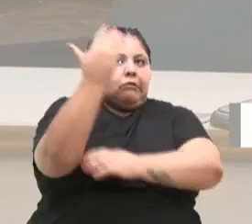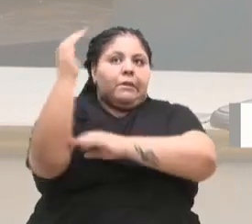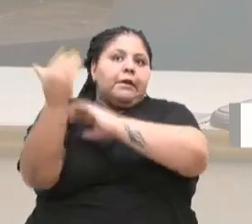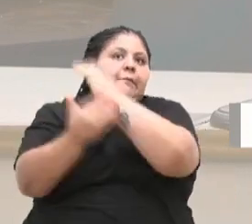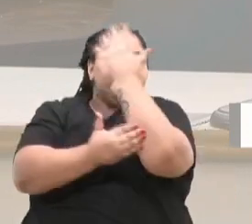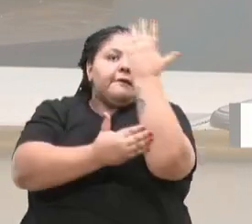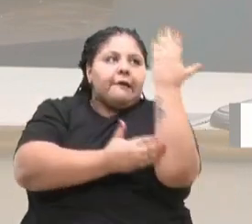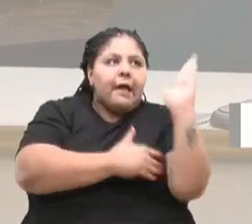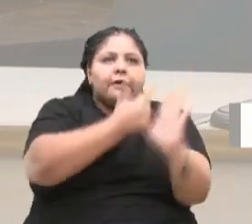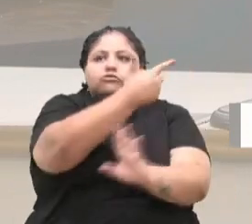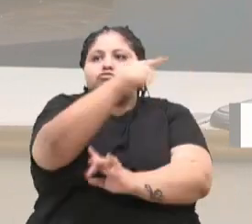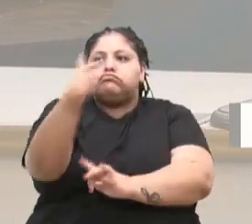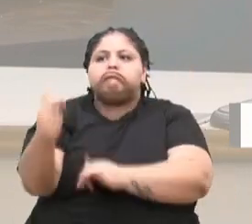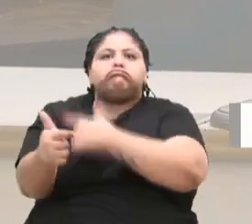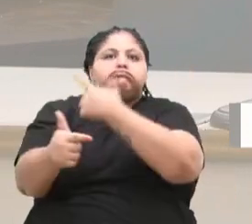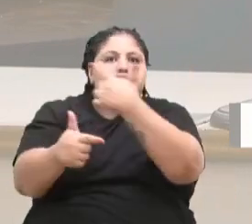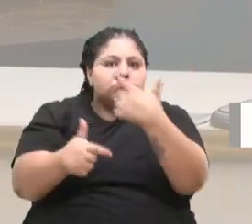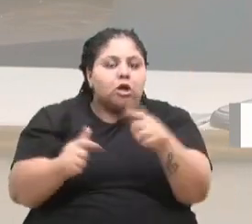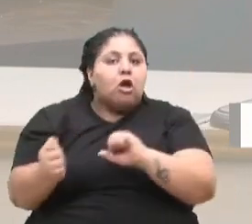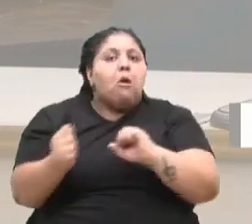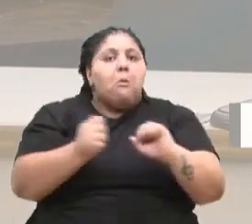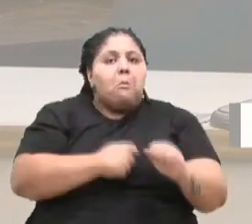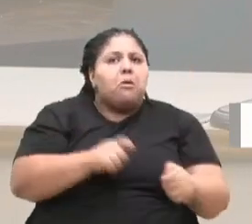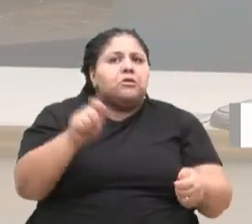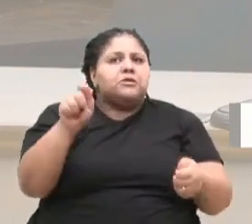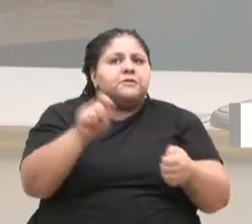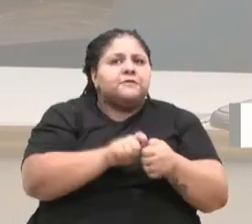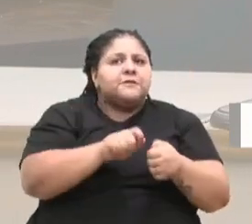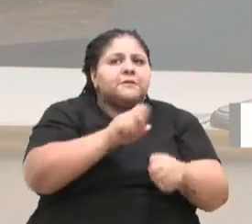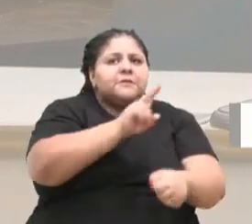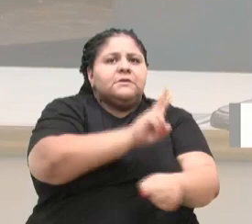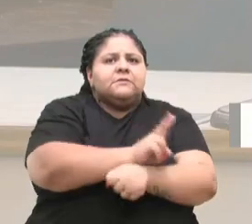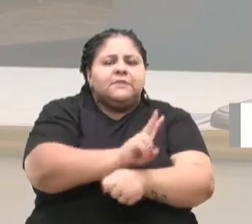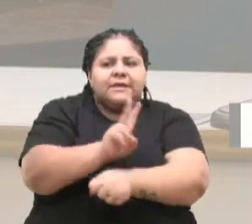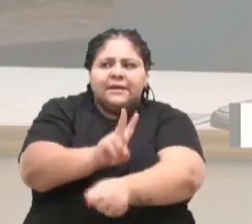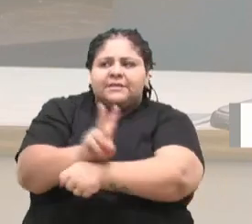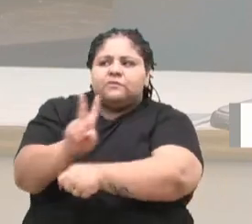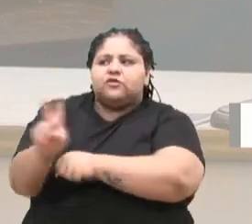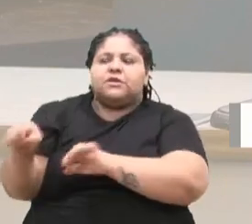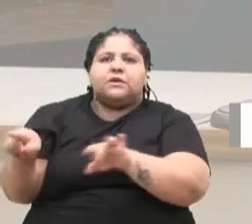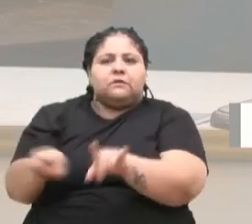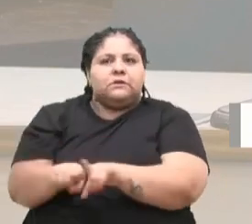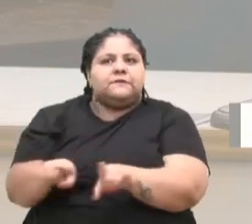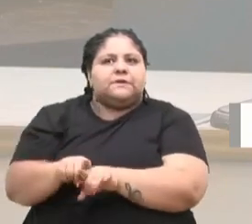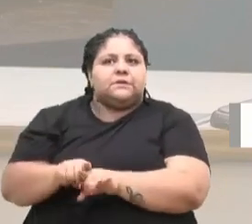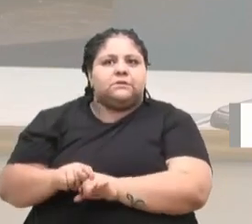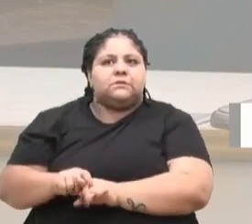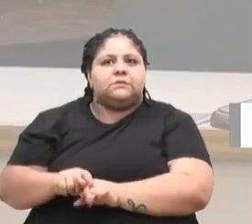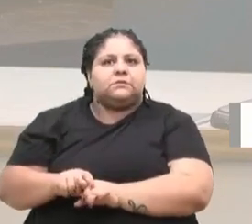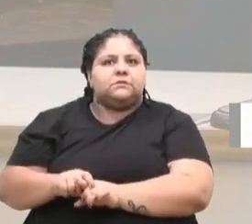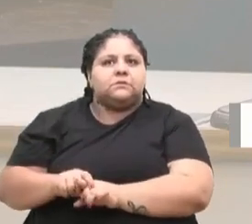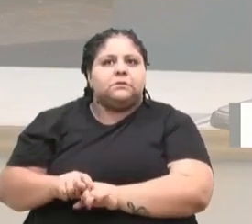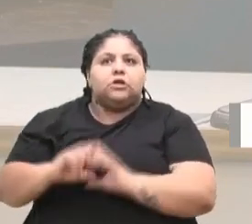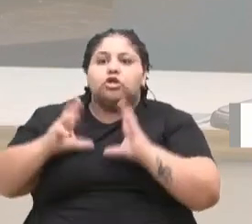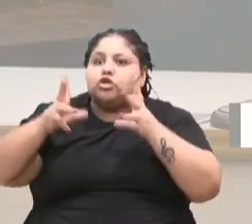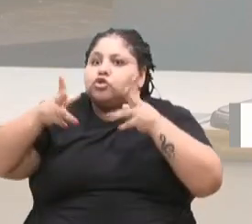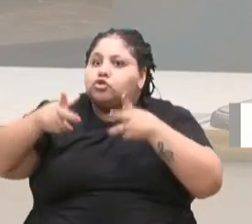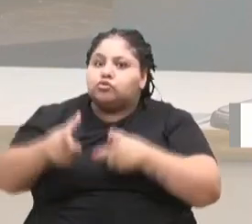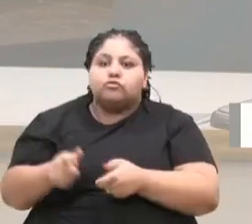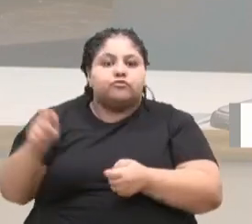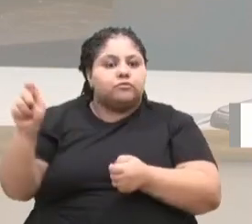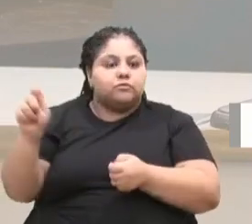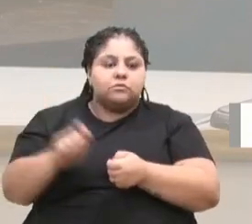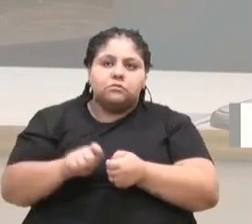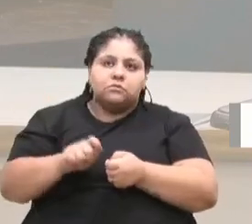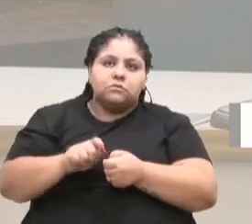mais poderiam fazer esses mutirões. É choradeira quando a gente vai em reuniões. O que eu vi era choradeira, estão exaustos. Tá. Todo mundo está exausto. Todo mundo. Quem